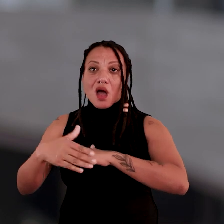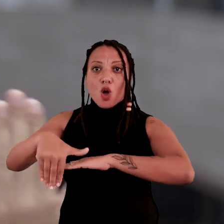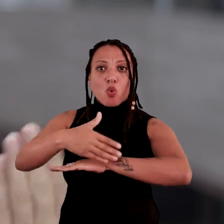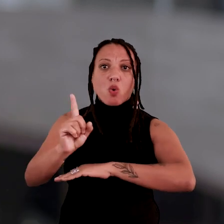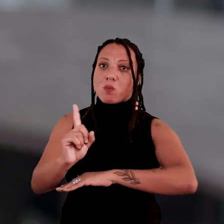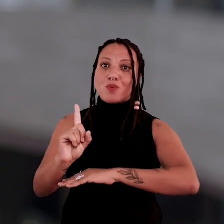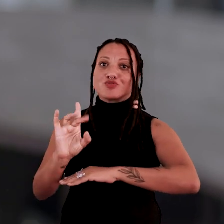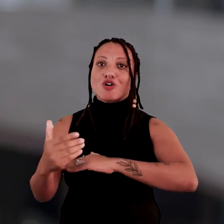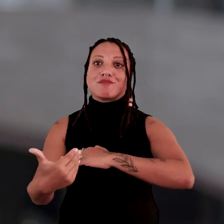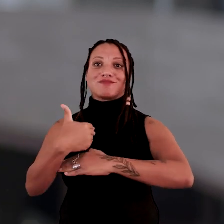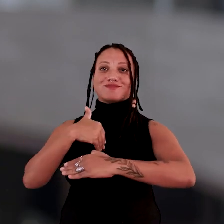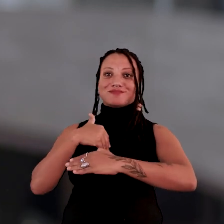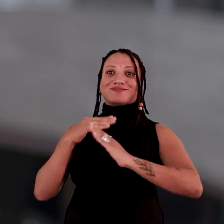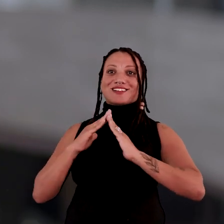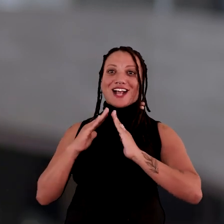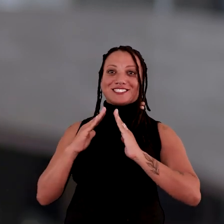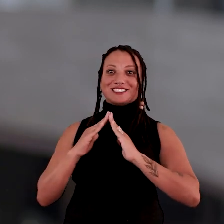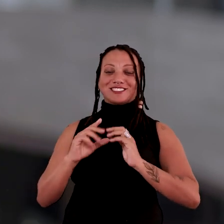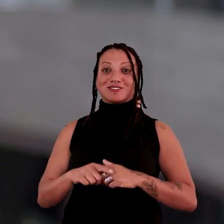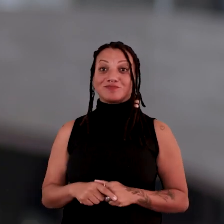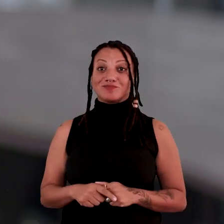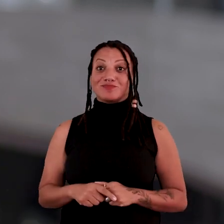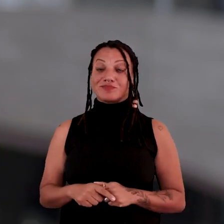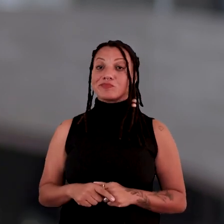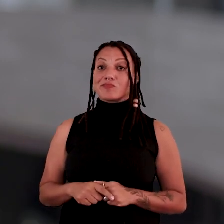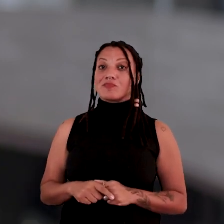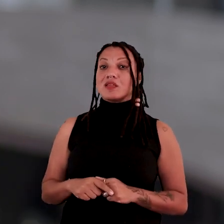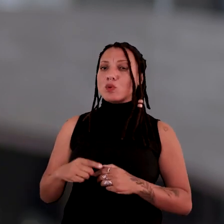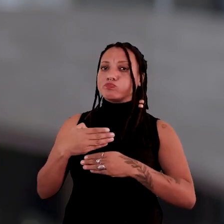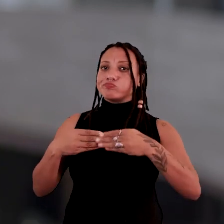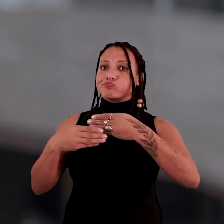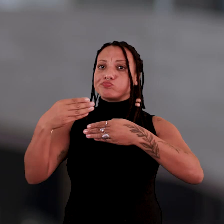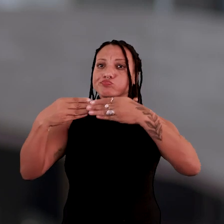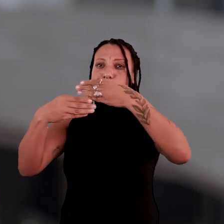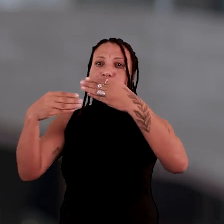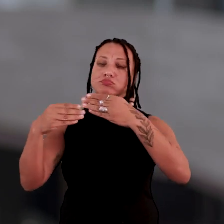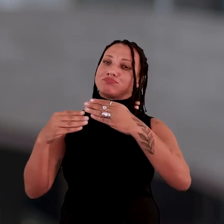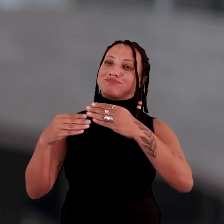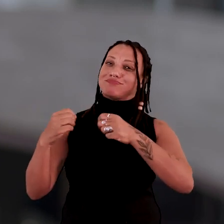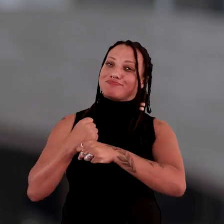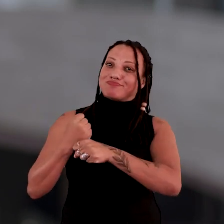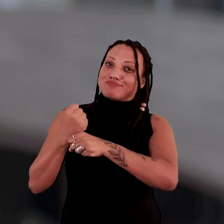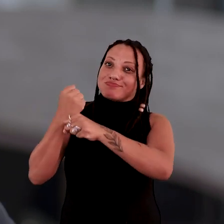concreto extremamente minimalista e simples, que esse era o nosso objetivo, ao ter a casa na frente cheia de detalhes,